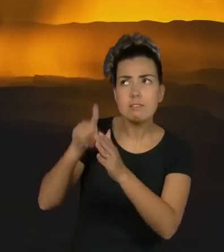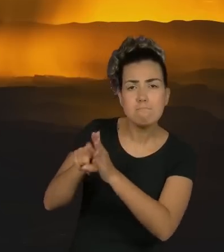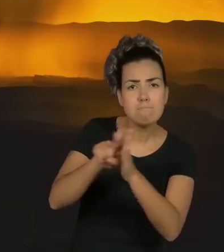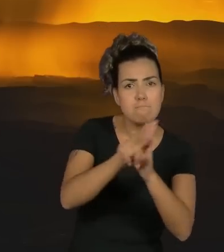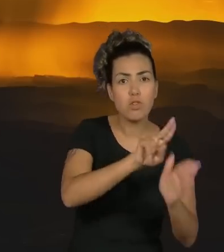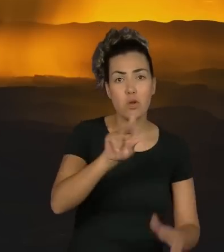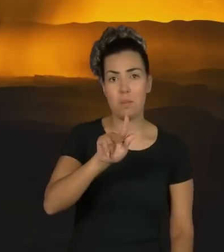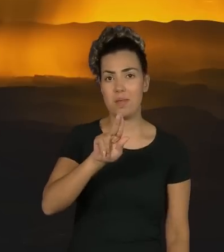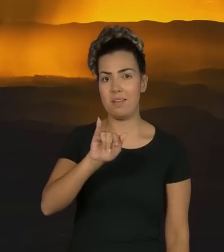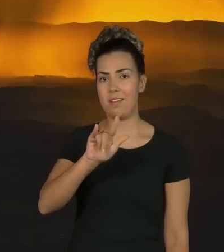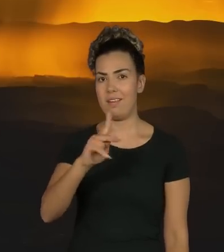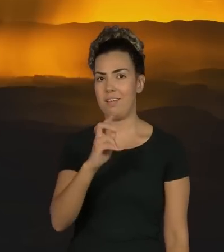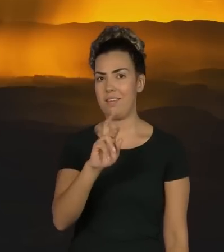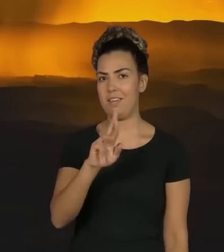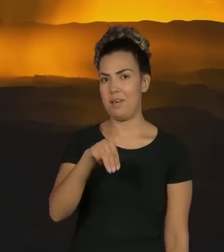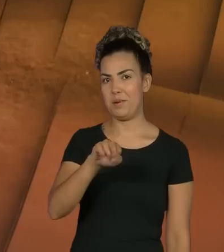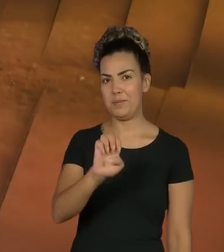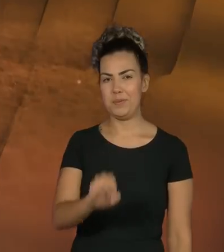Haruo.